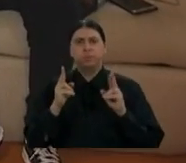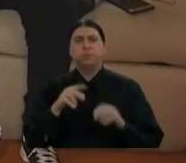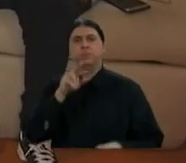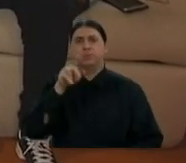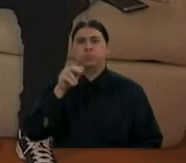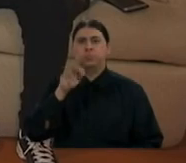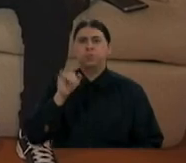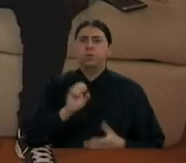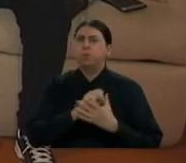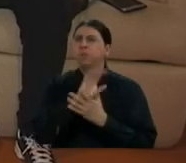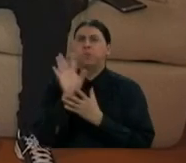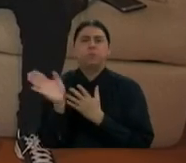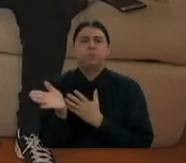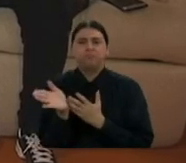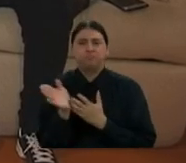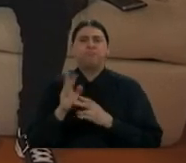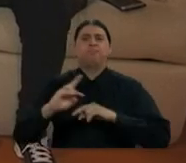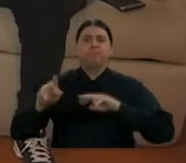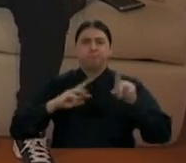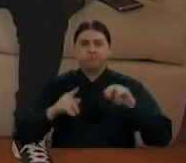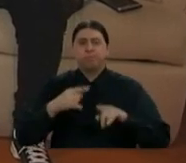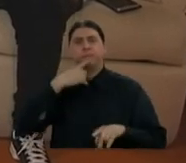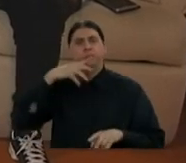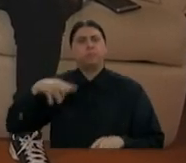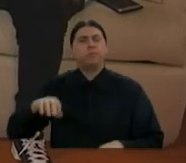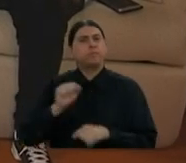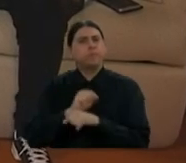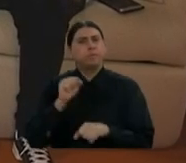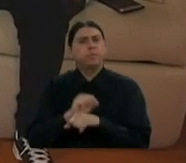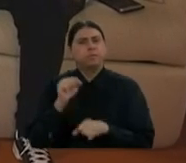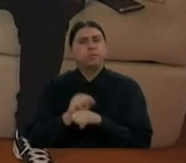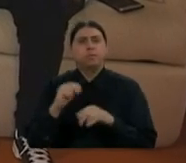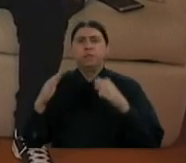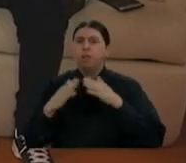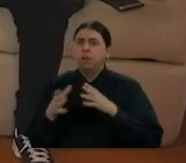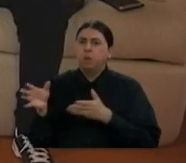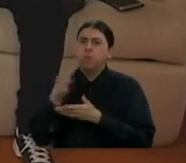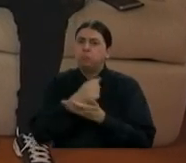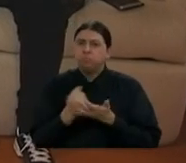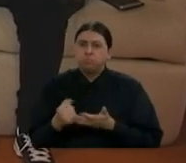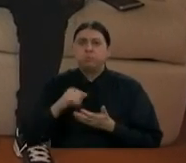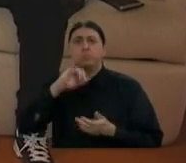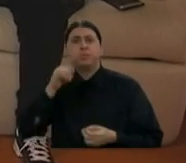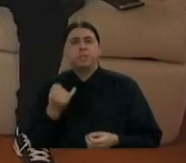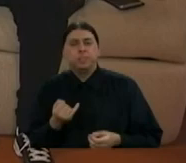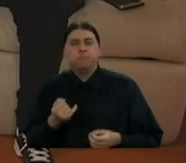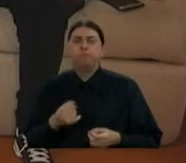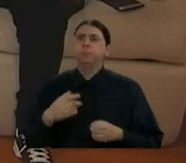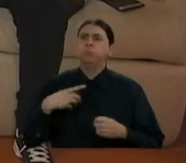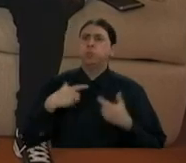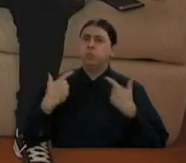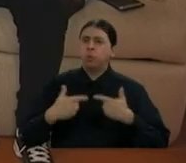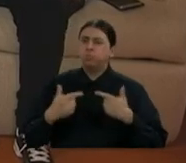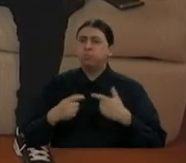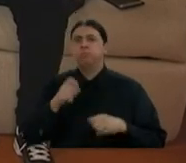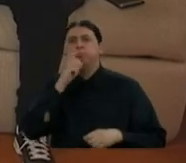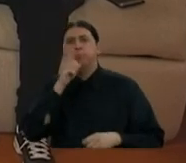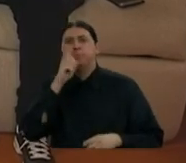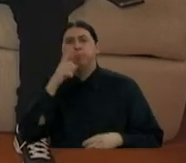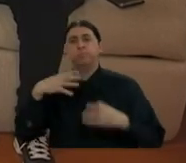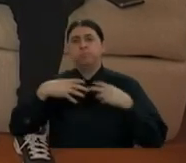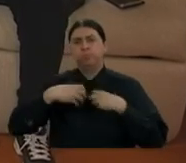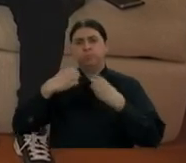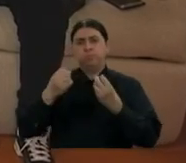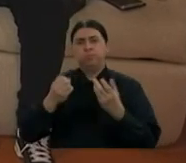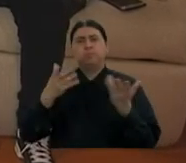eles e que tantas outras que estão esperando essa chance porque quando chega num lá